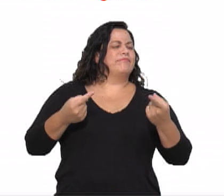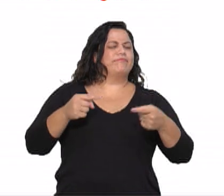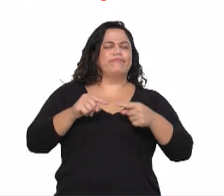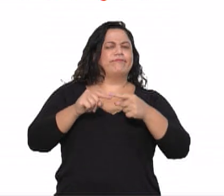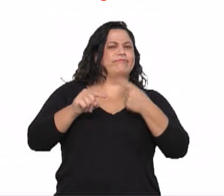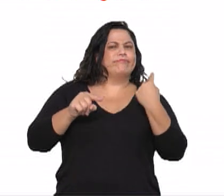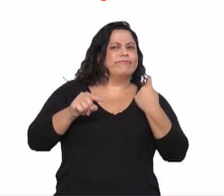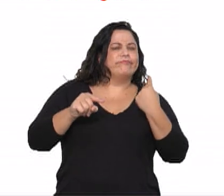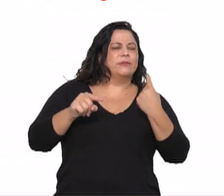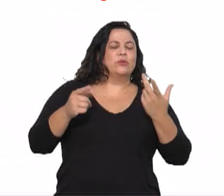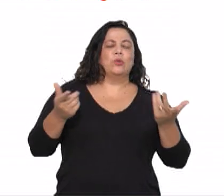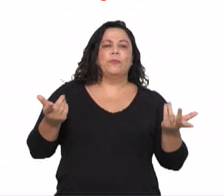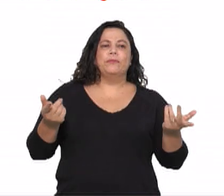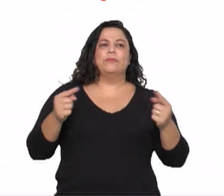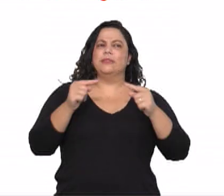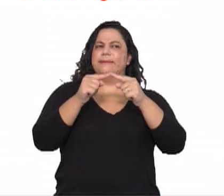contradição